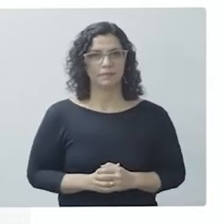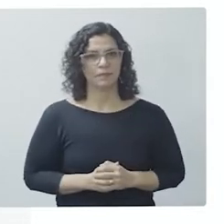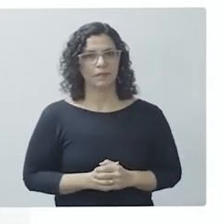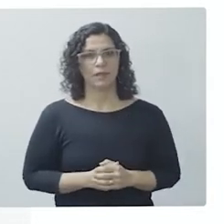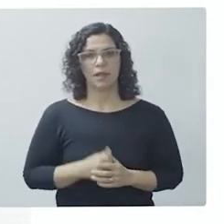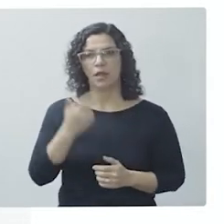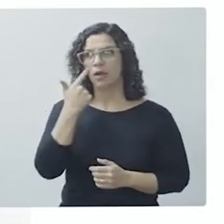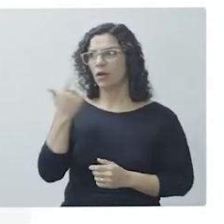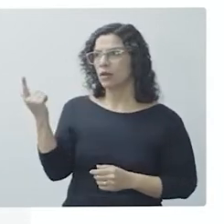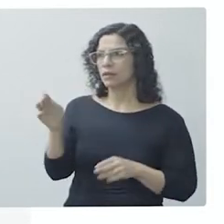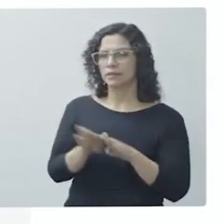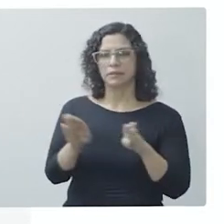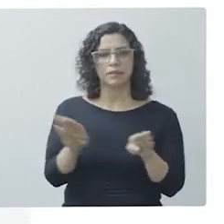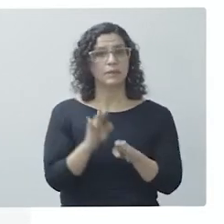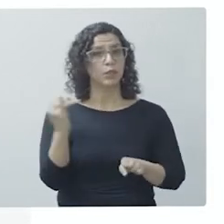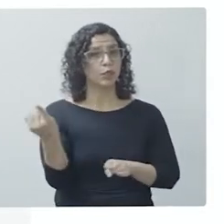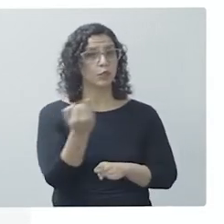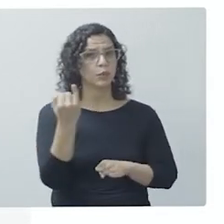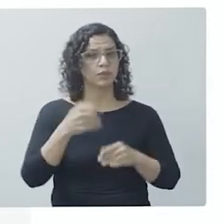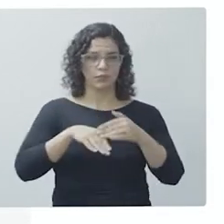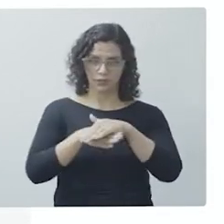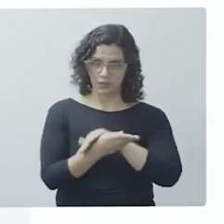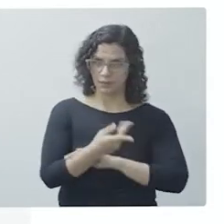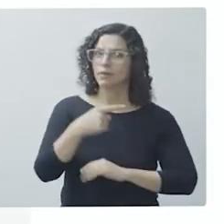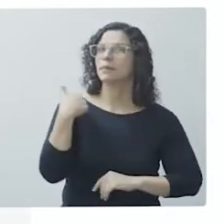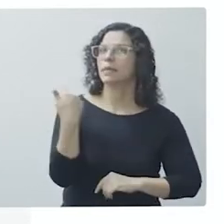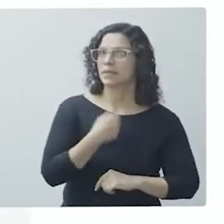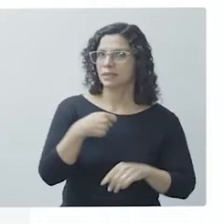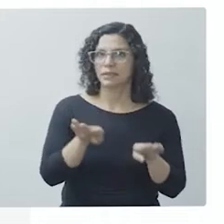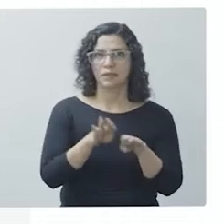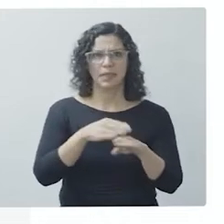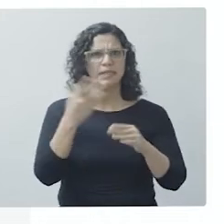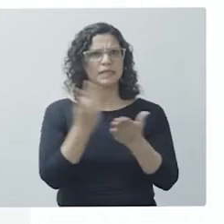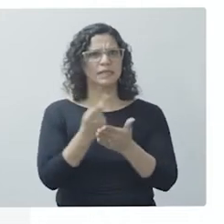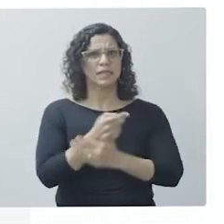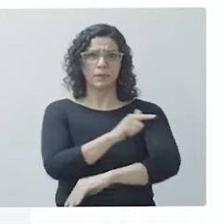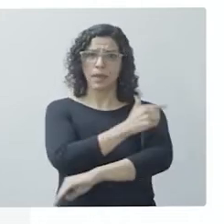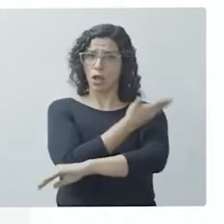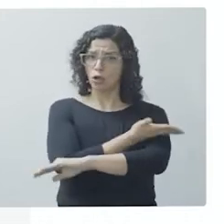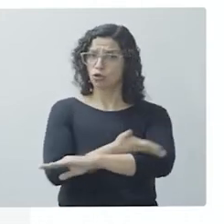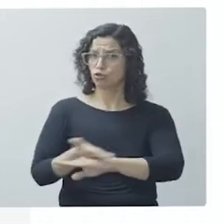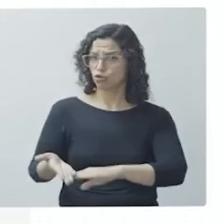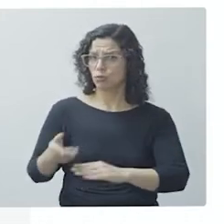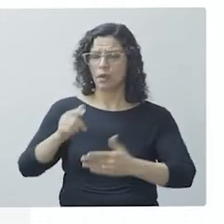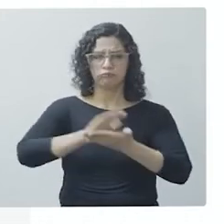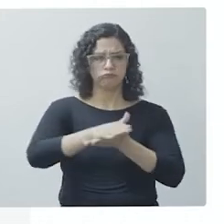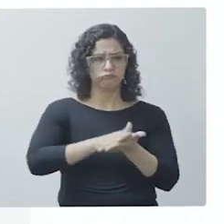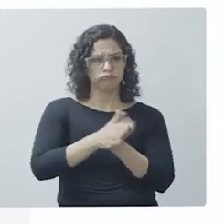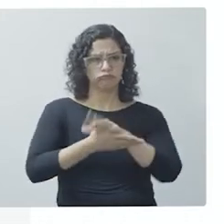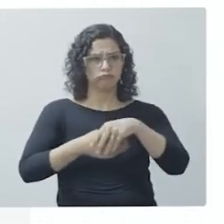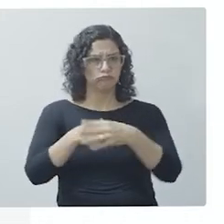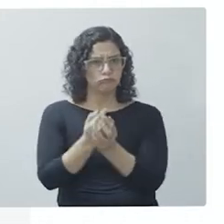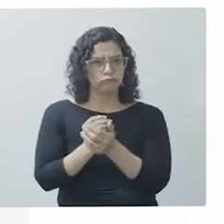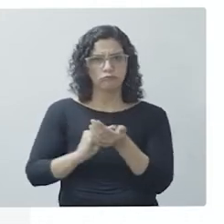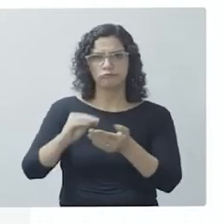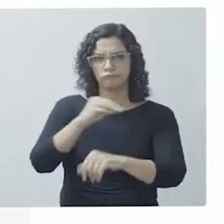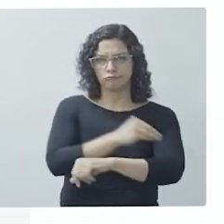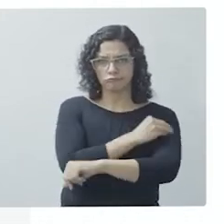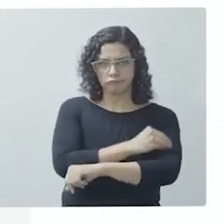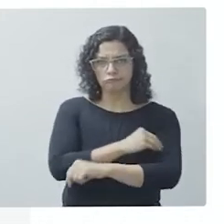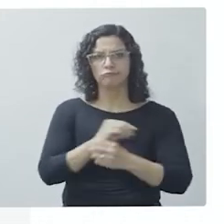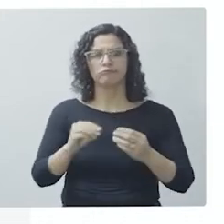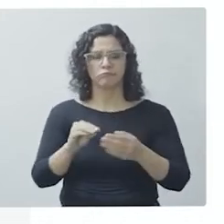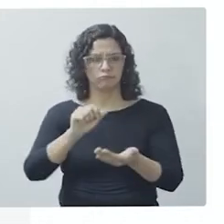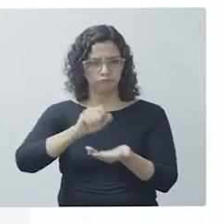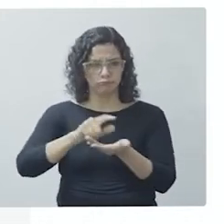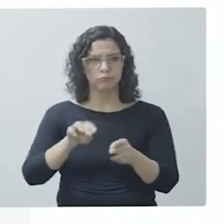Muito bem. E aquele importante hábito que nós devemos ter da lavagem das mãos, da higienização.